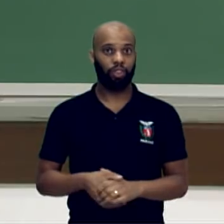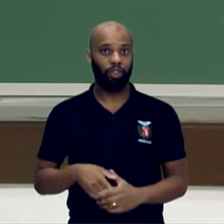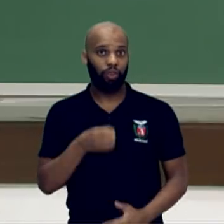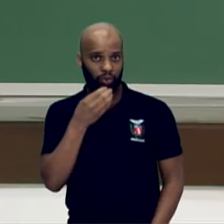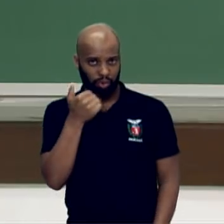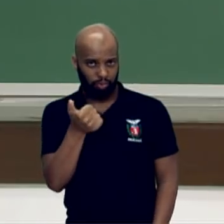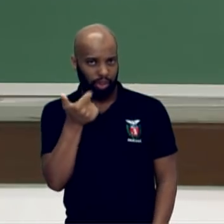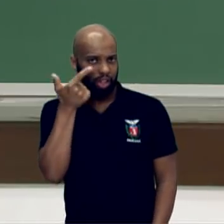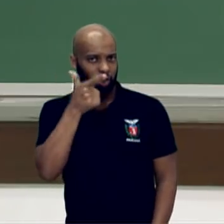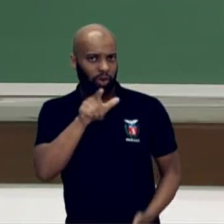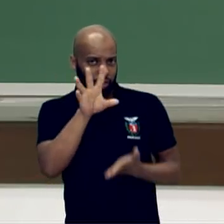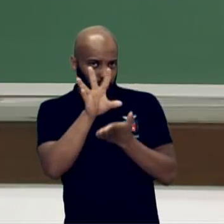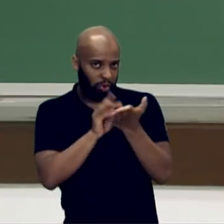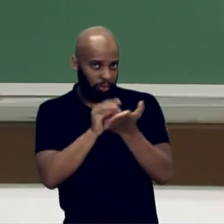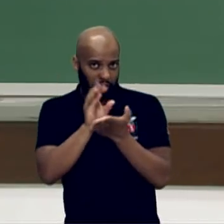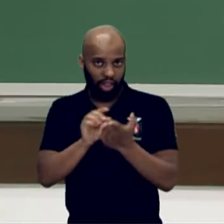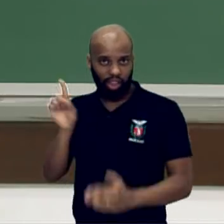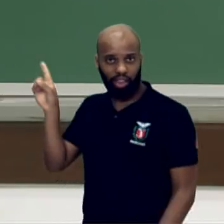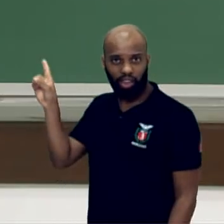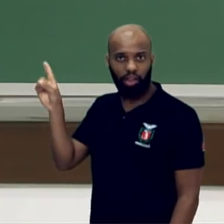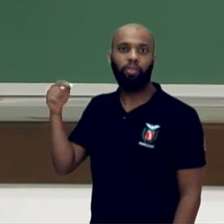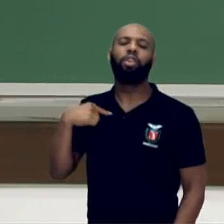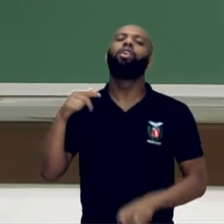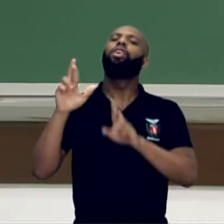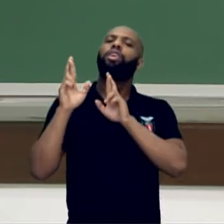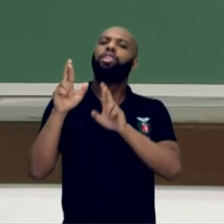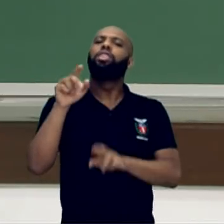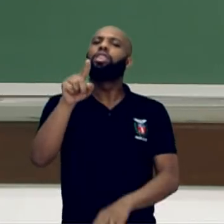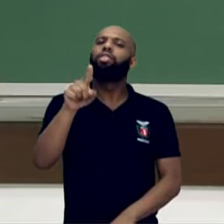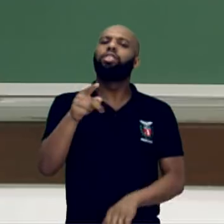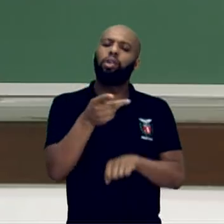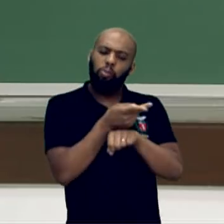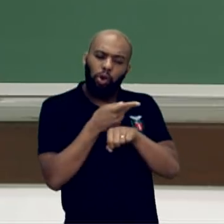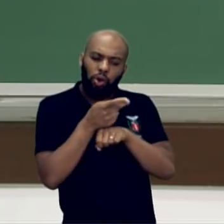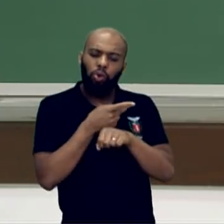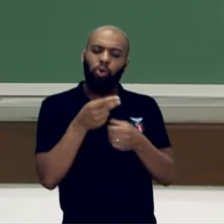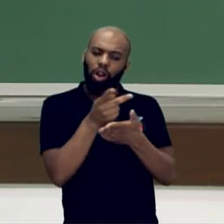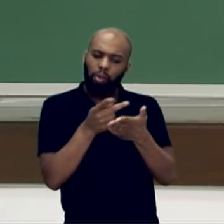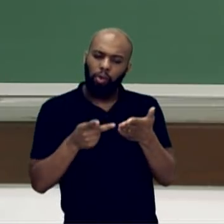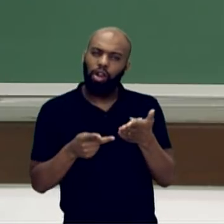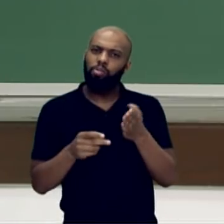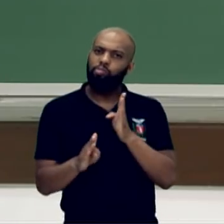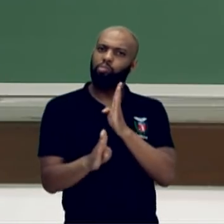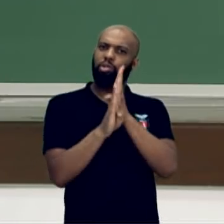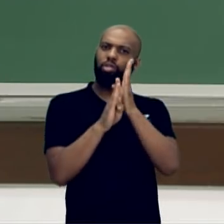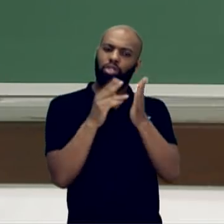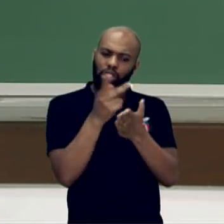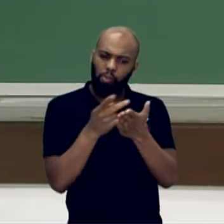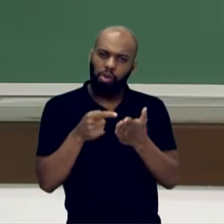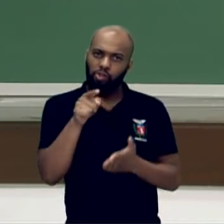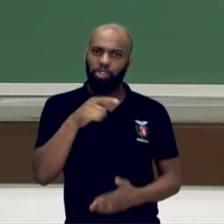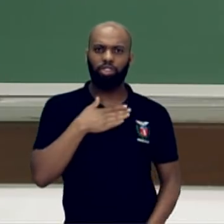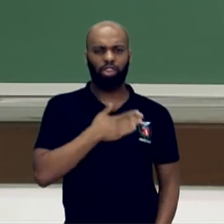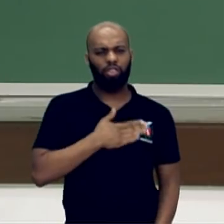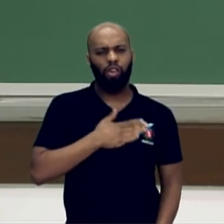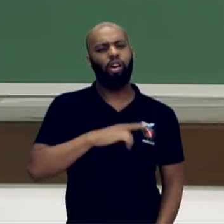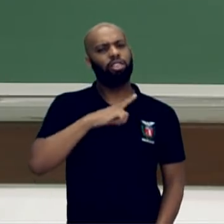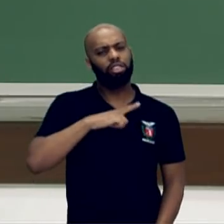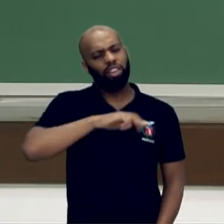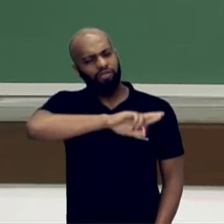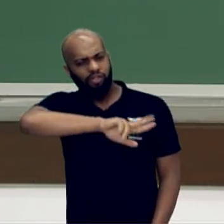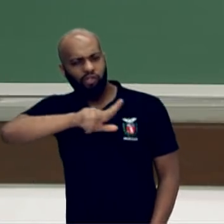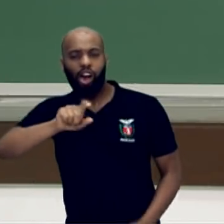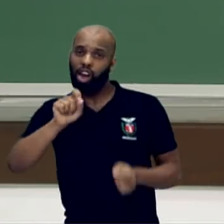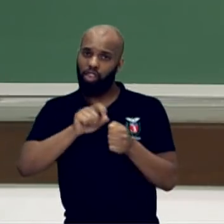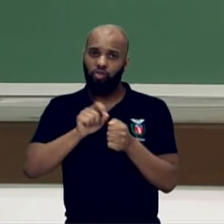bem, pessoal? Deu tempo de copiar? Então, espero que vocês procurem os poemas, achem poemas que vocês gostem, tem várias dicas e